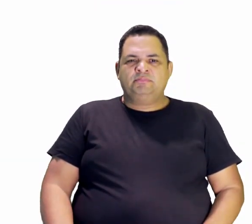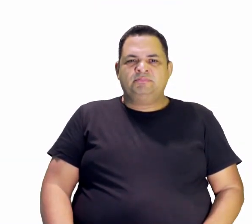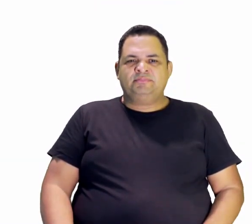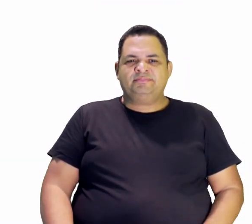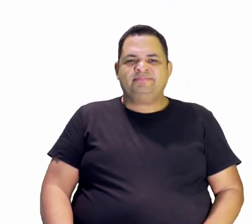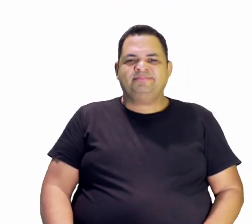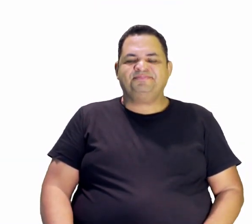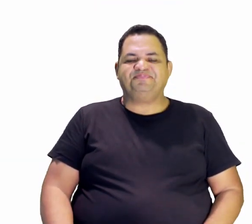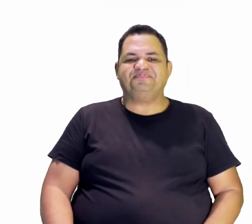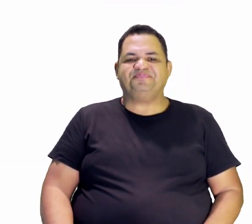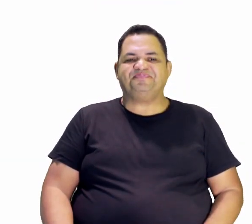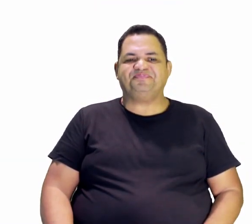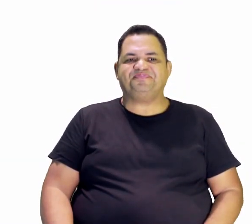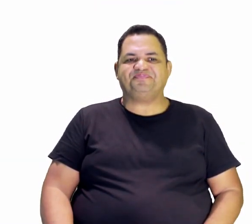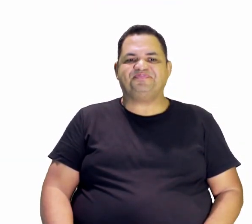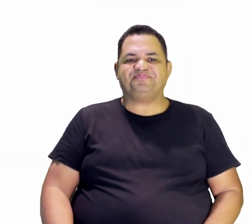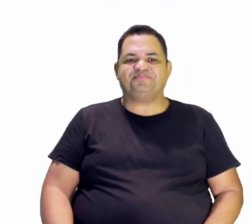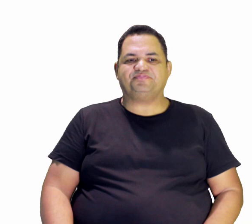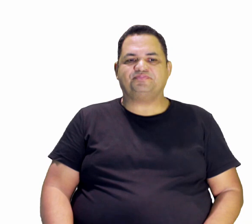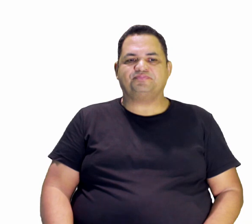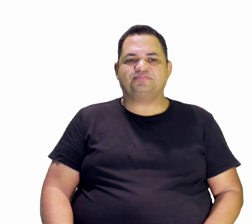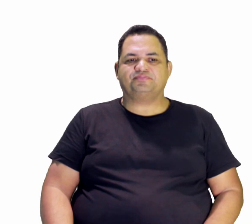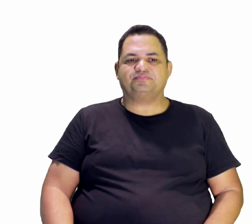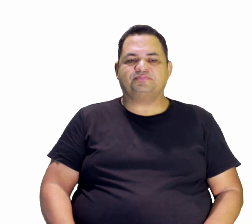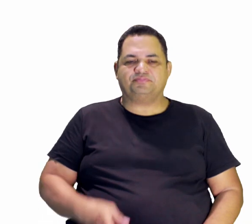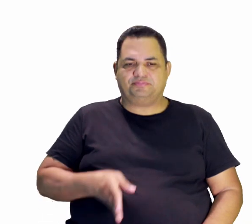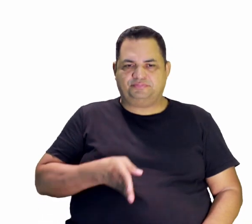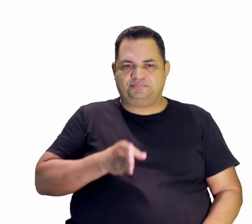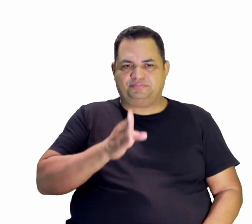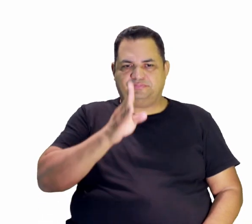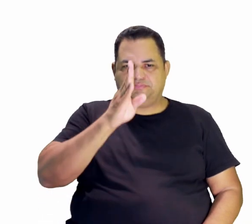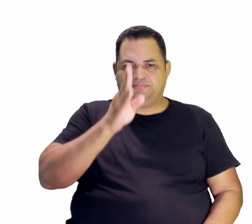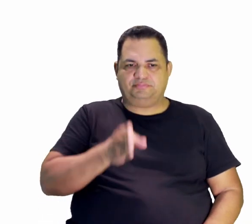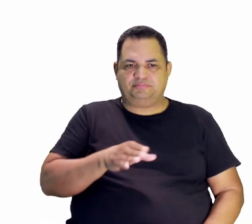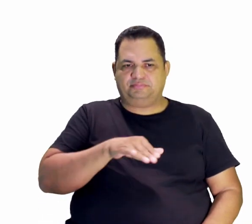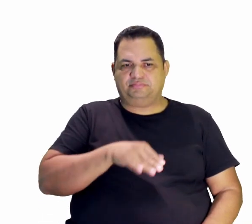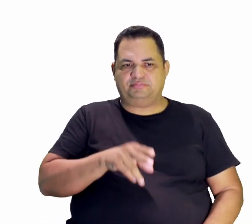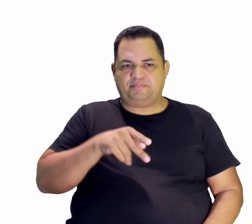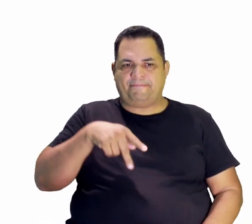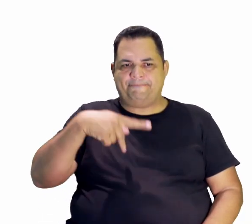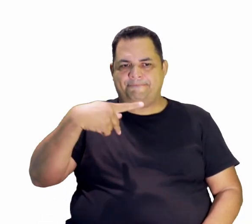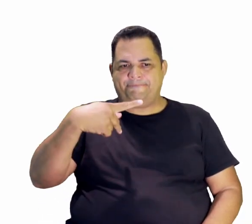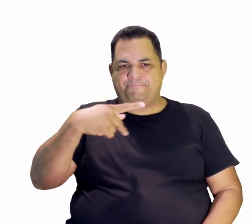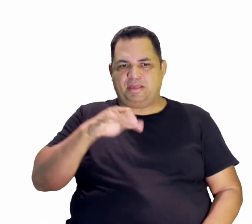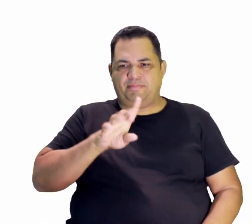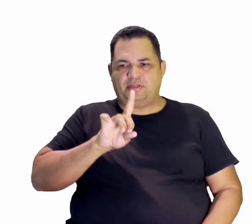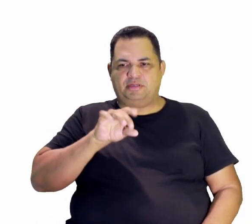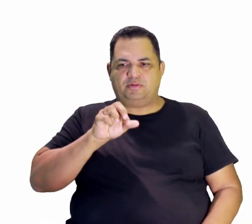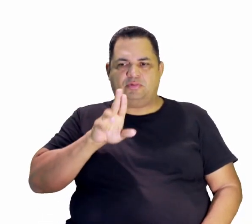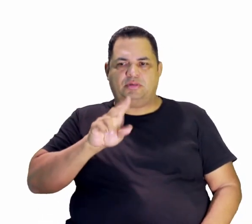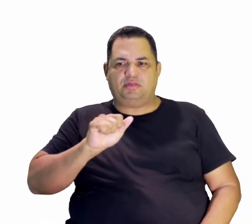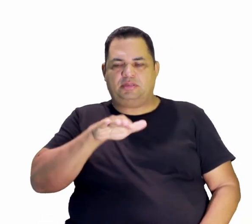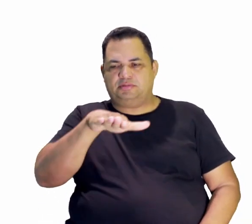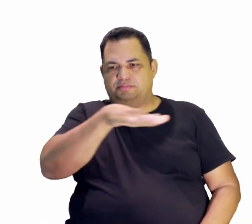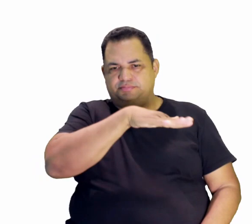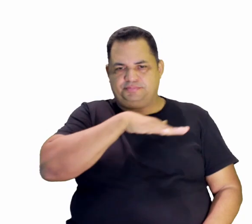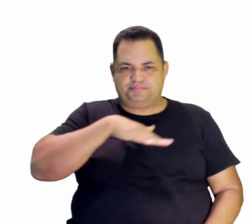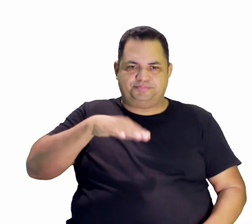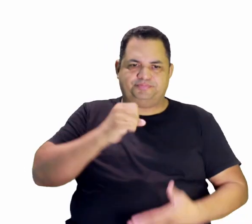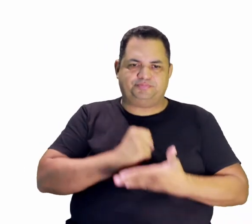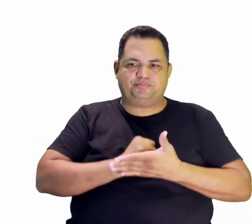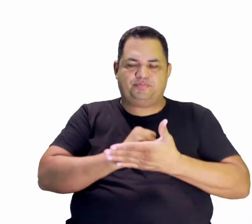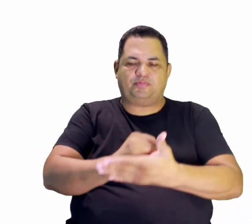Olha aí. Então, a direção da força é sempre perpendicular à superfície de